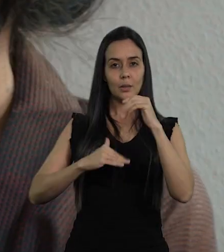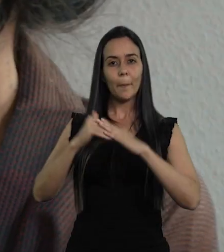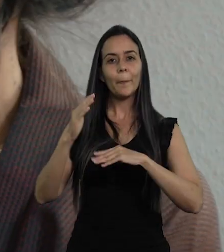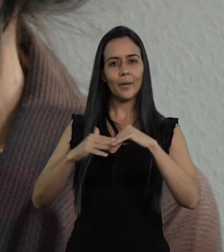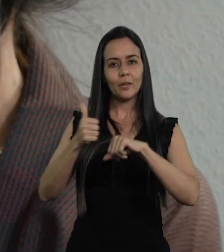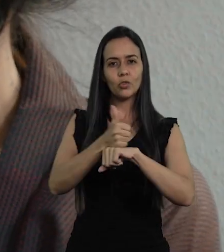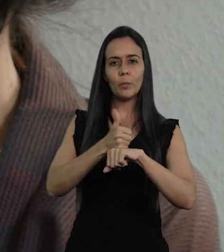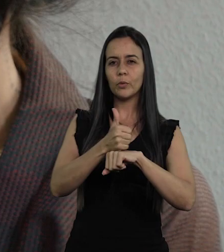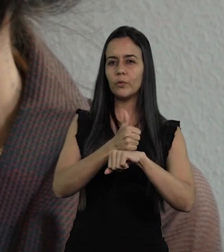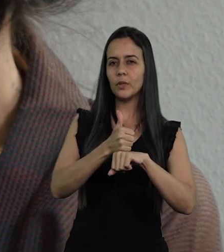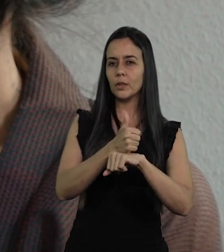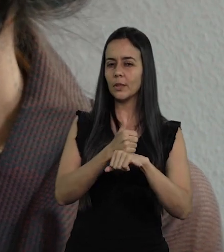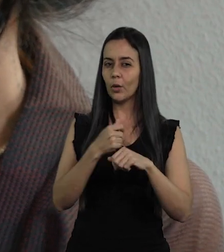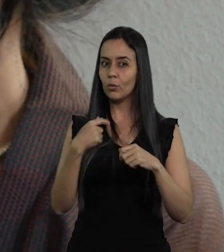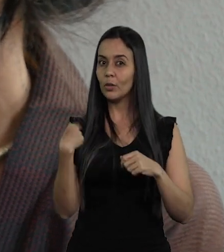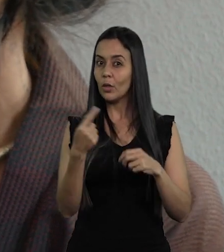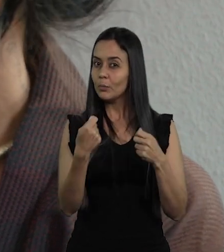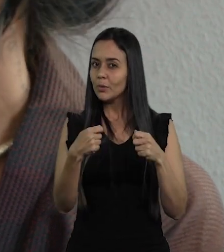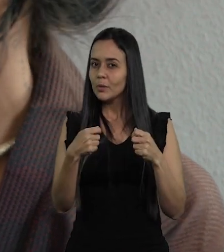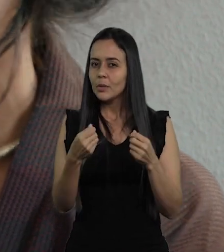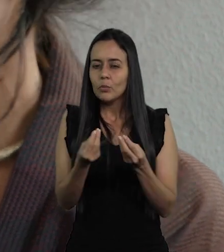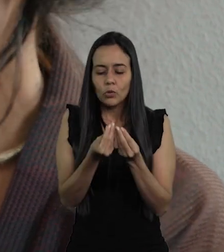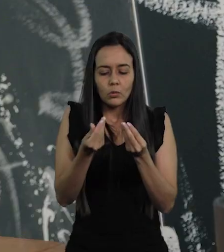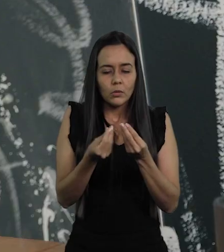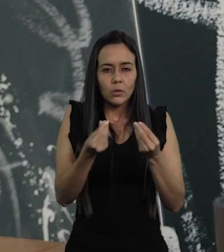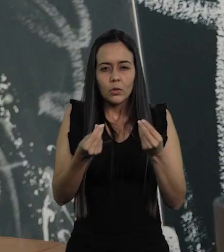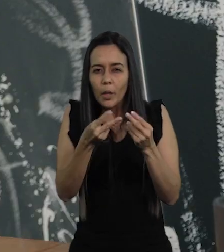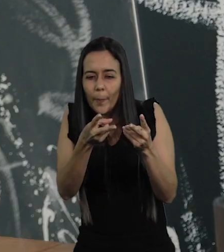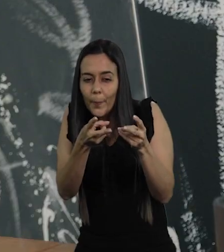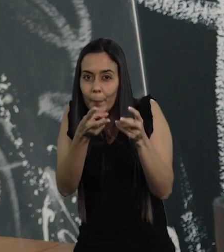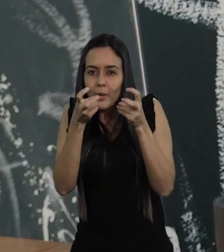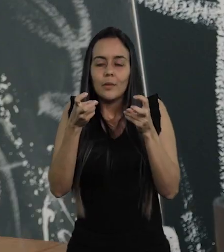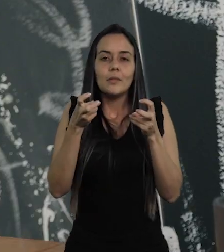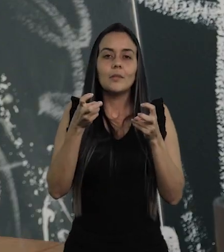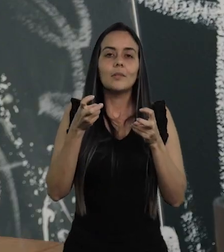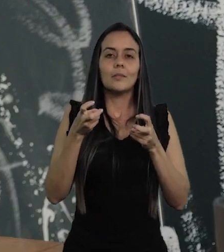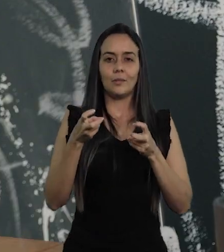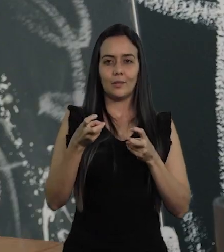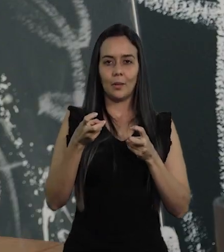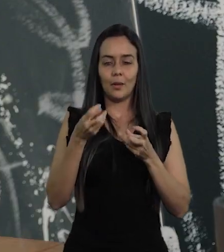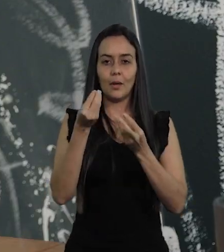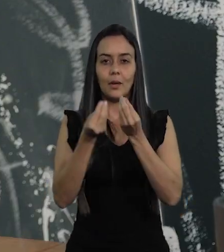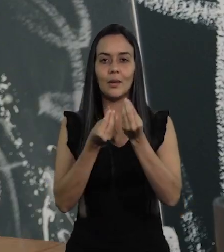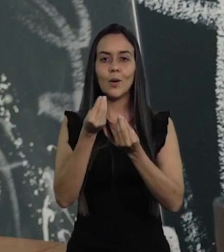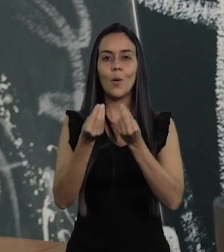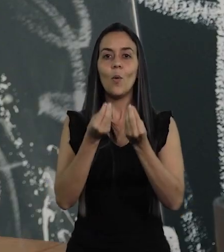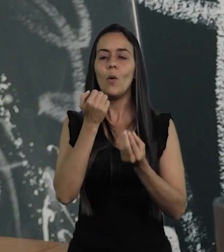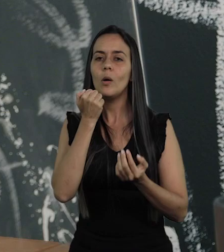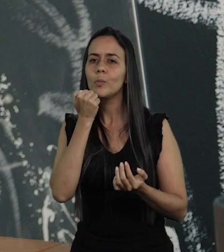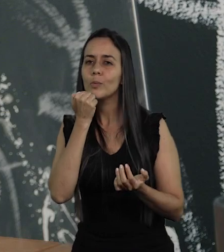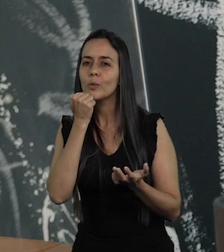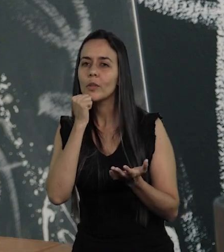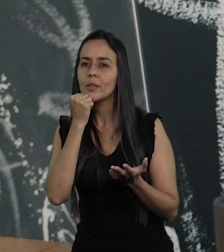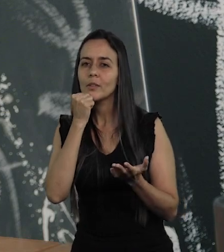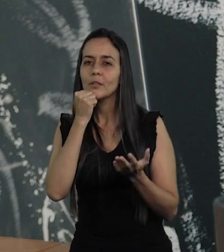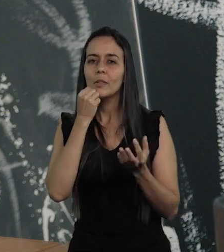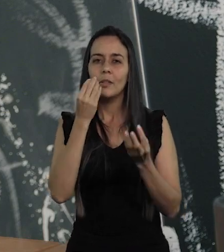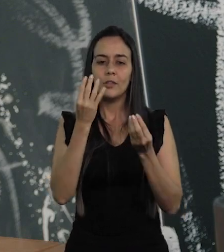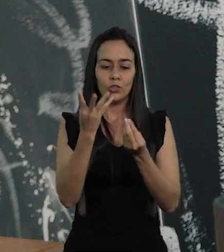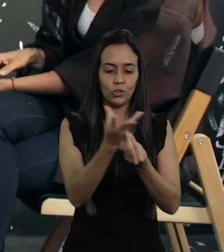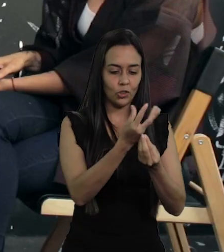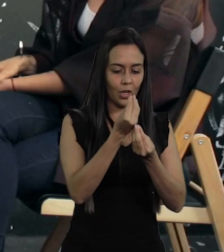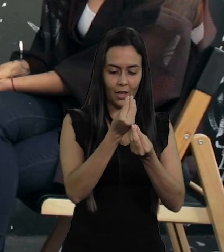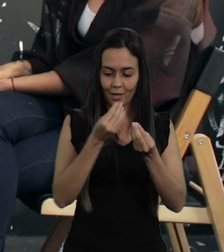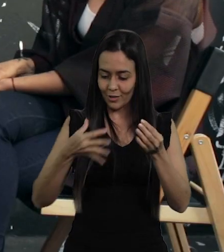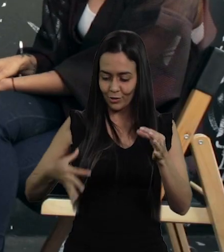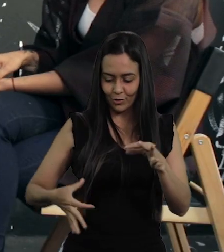enigmática mesmo. Sim. Dentro do conjunto das ciências, ela lida com esse improvável. Sim.